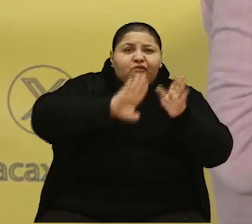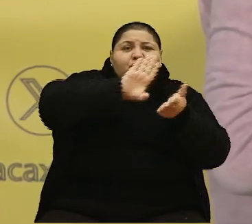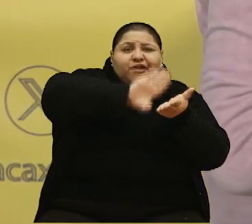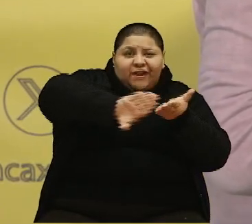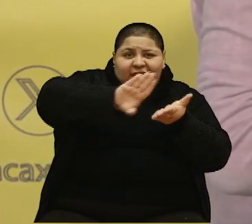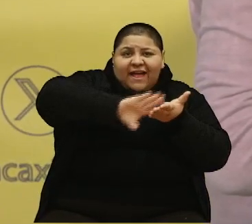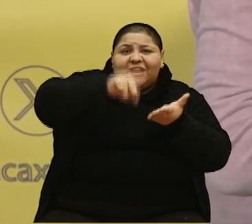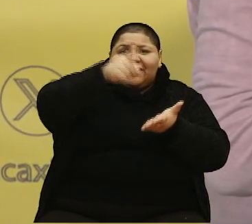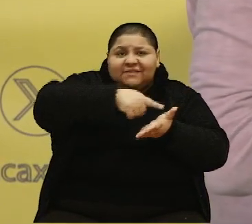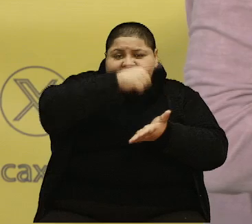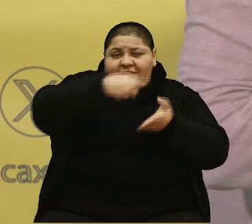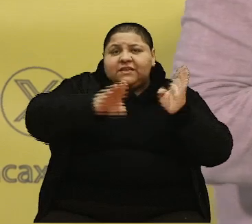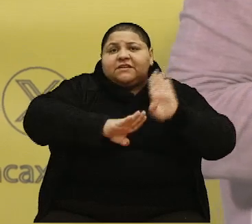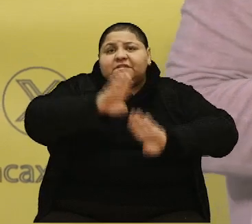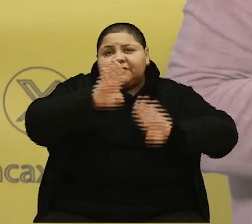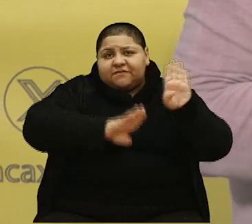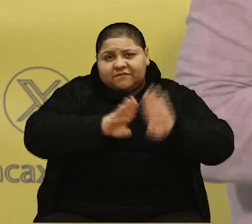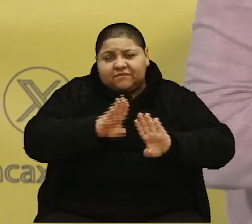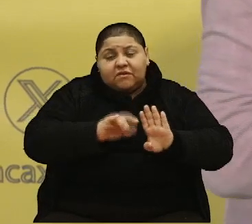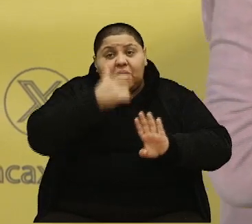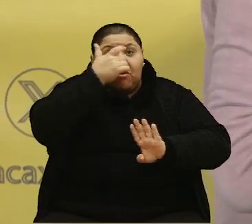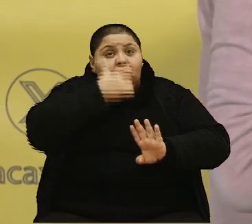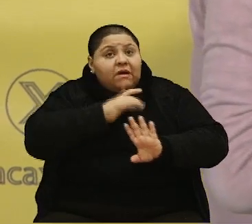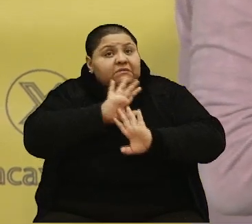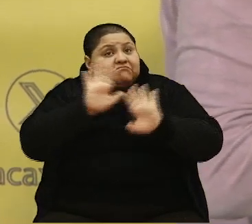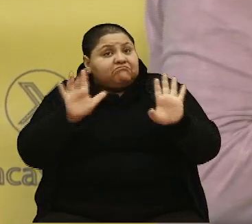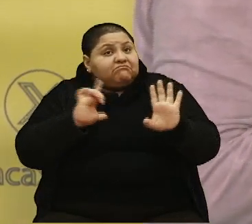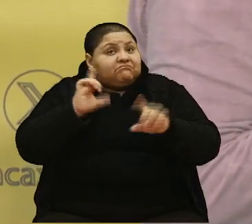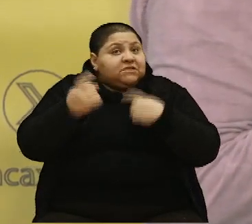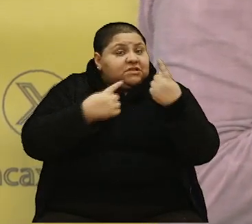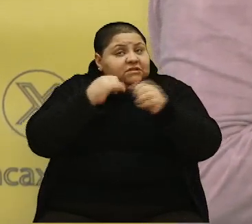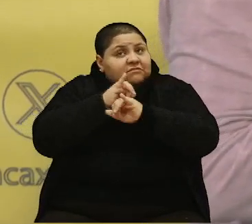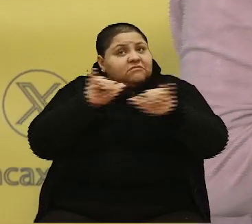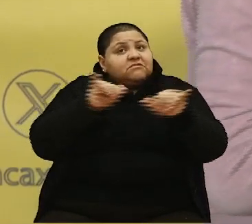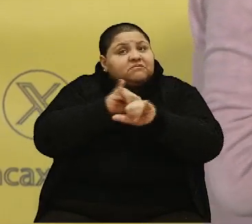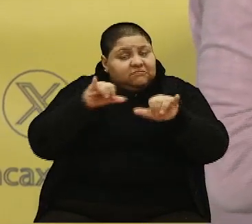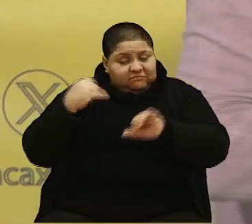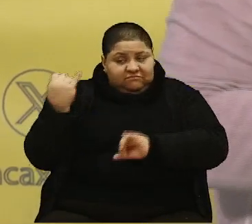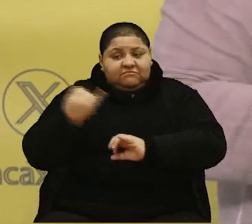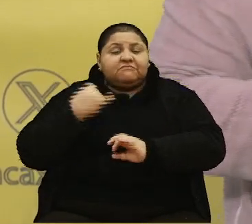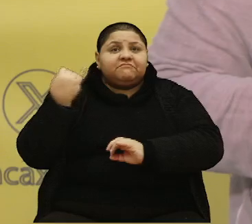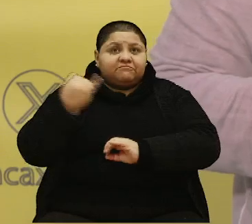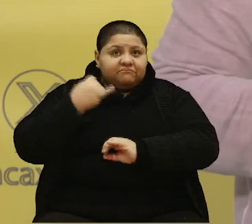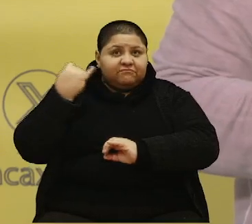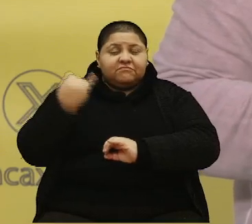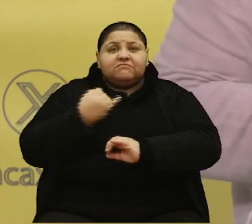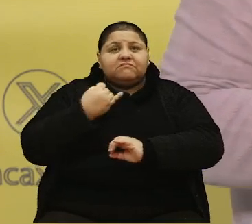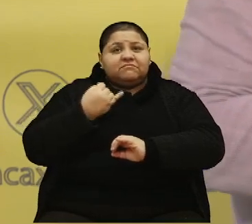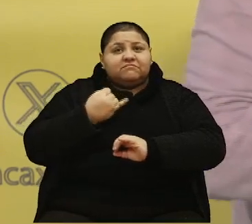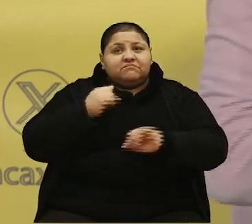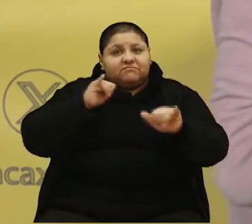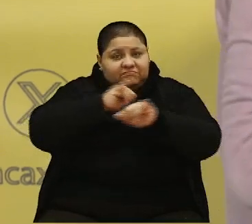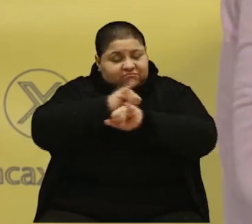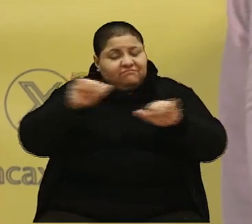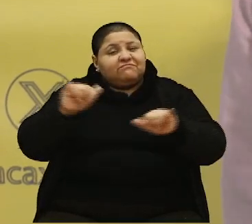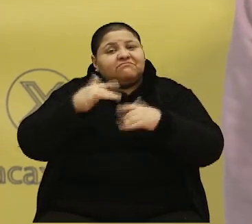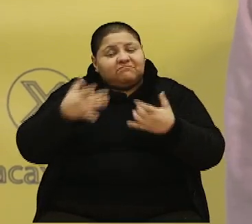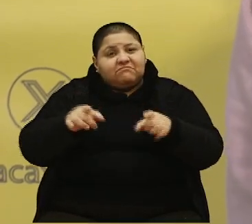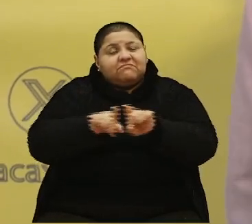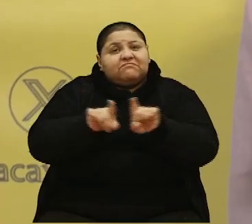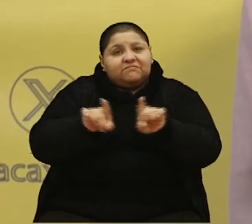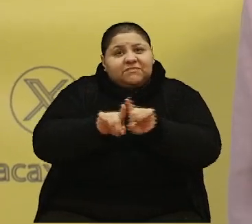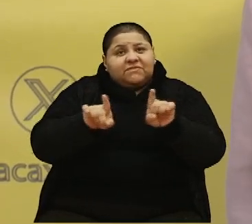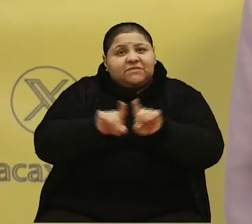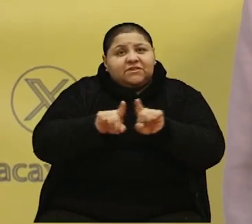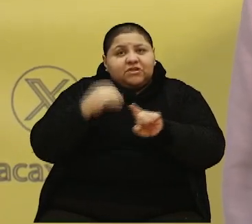foi cancelada essa licitação. Me parece que temos algumas informações que são importantes ser anunciadas. Também o